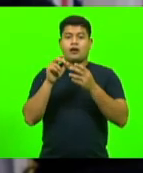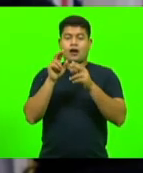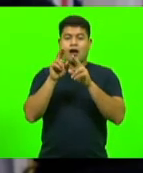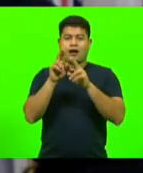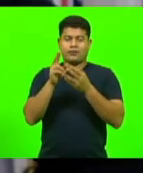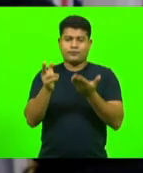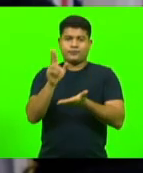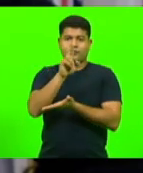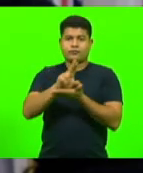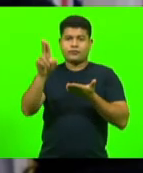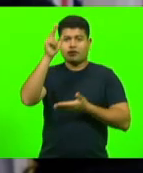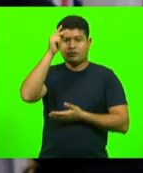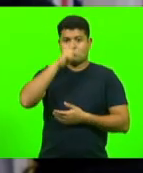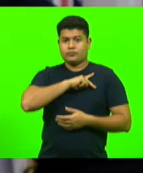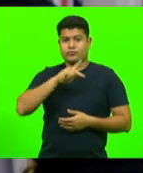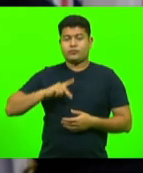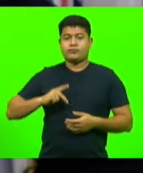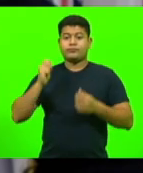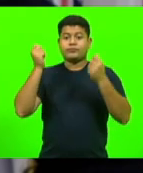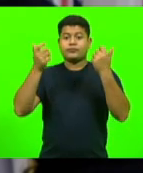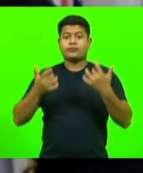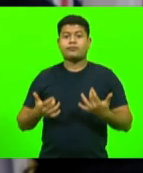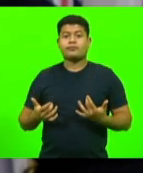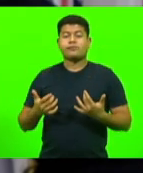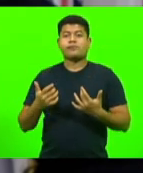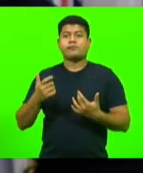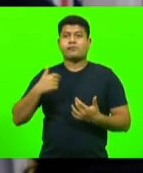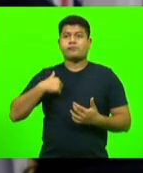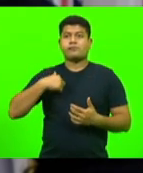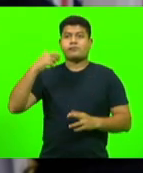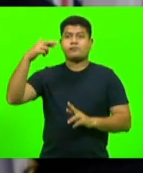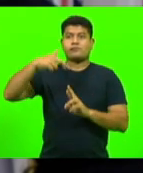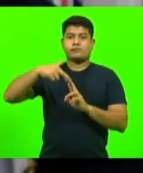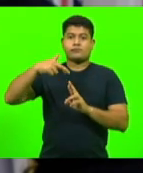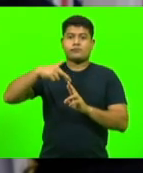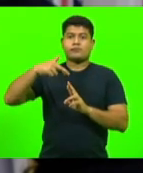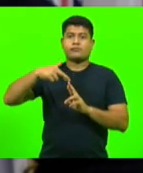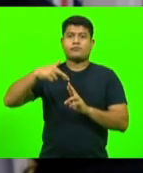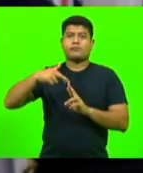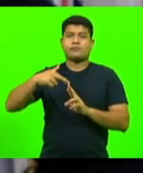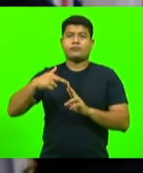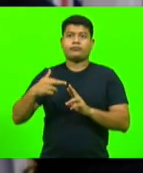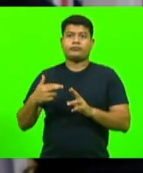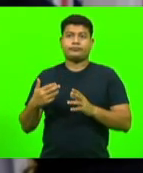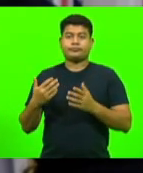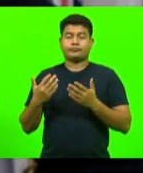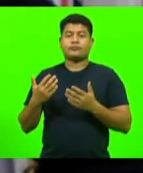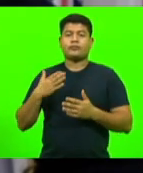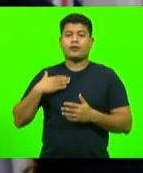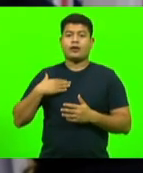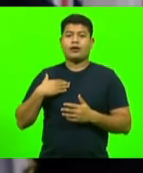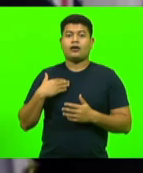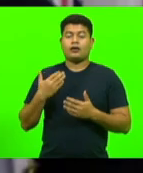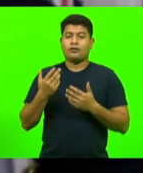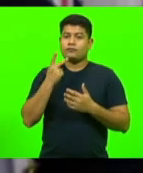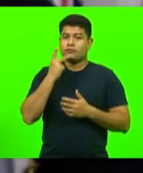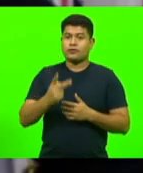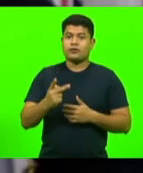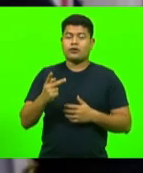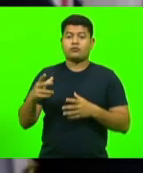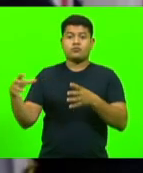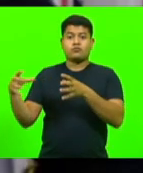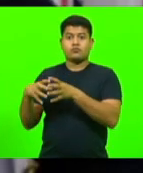Universidade apenas para ilustração e por conta da minha representação e não para afirmar uma visão corporativa